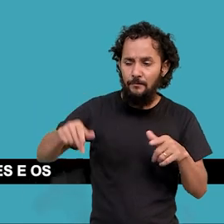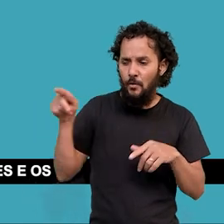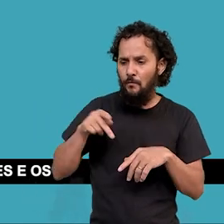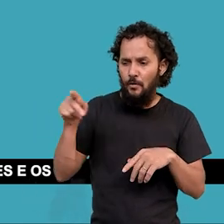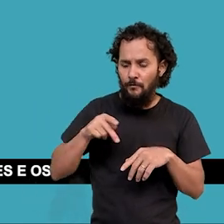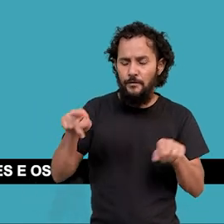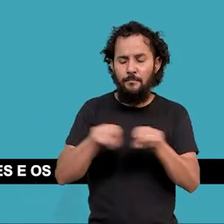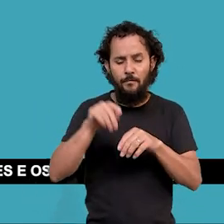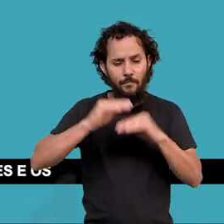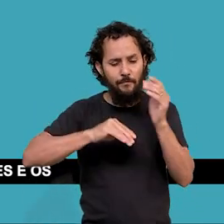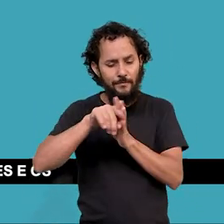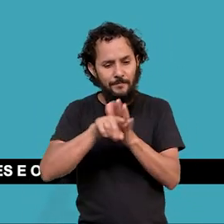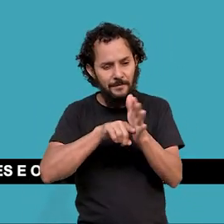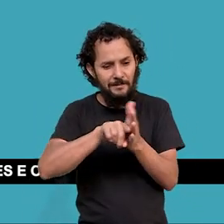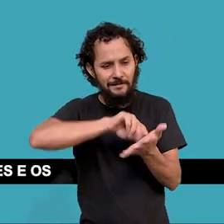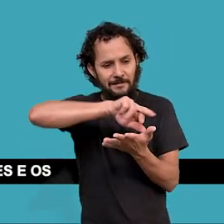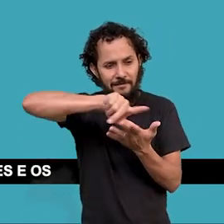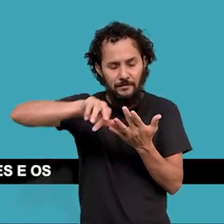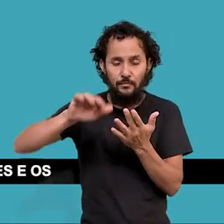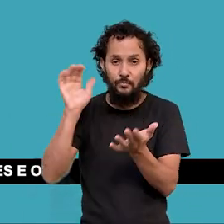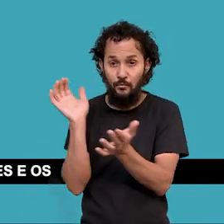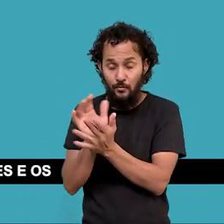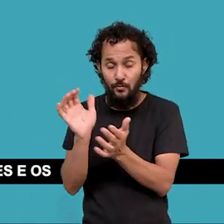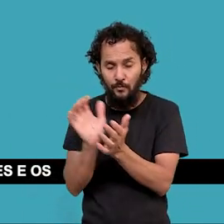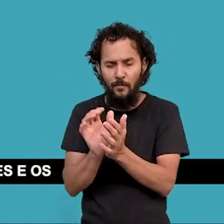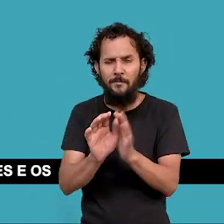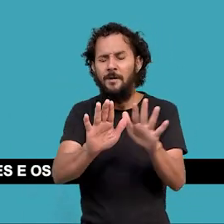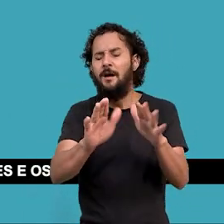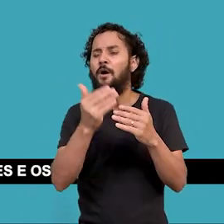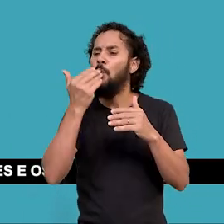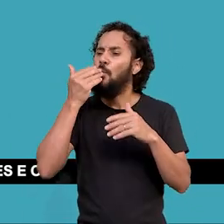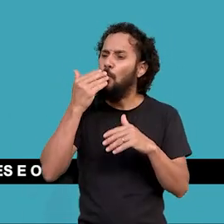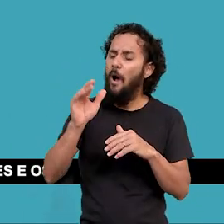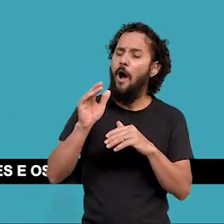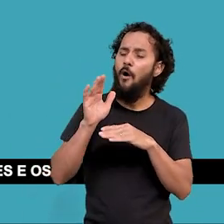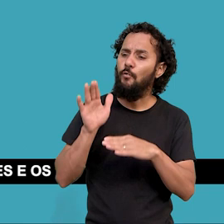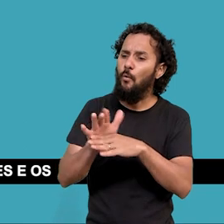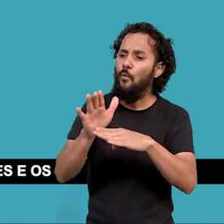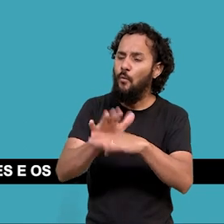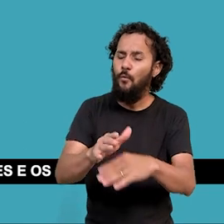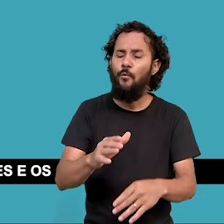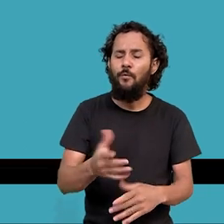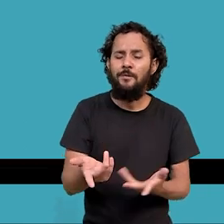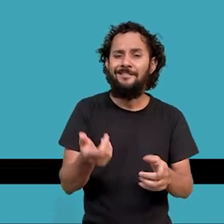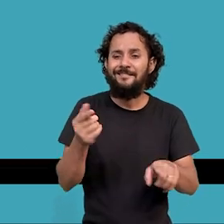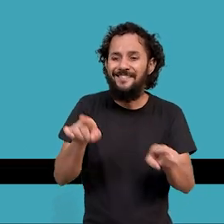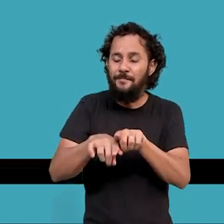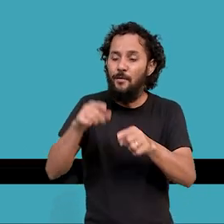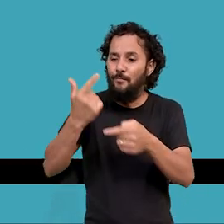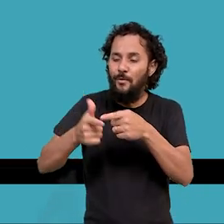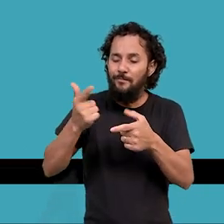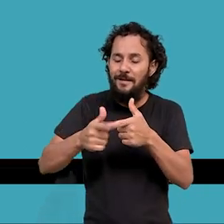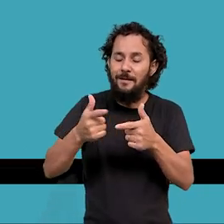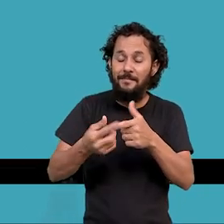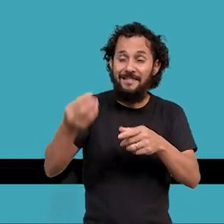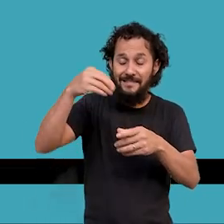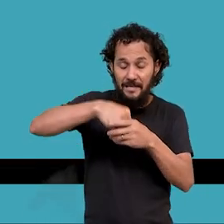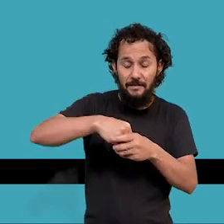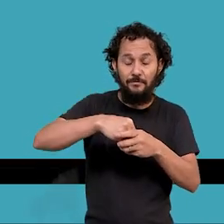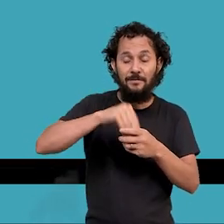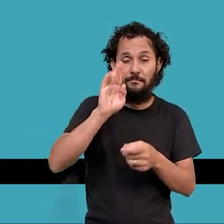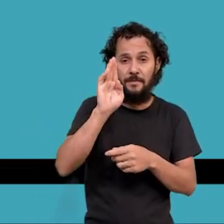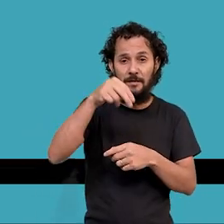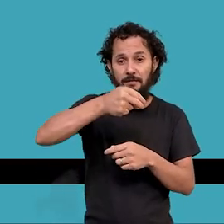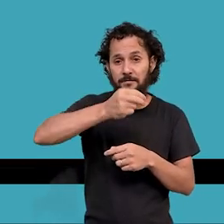por docentes e pesquisadores dos diferentes segmentos. Quais são as contribuições e os problemas